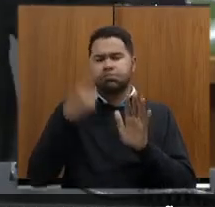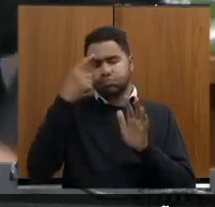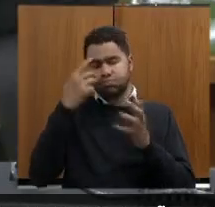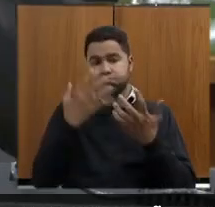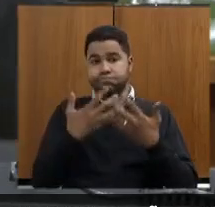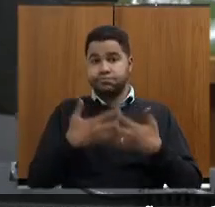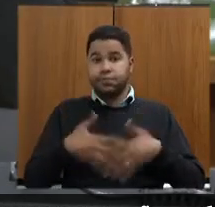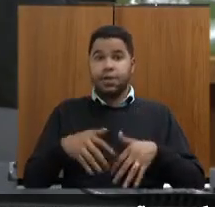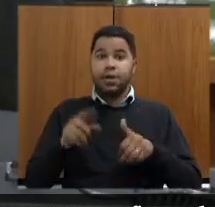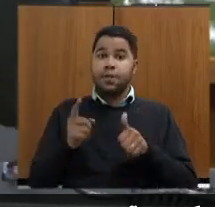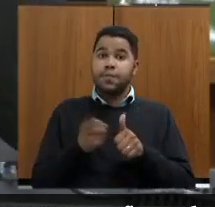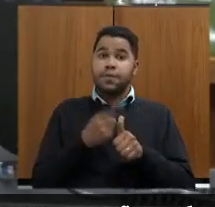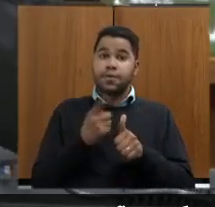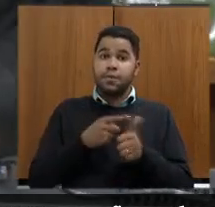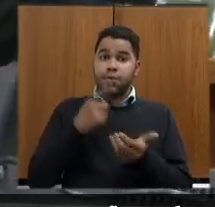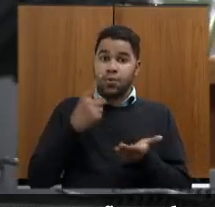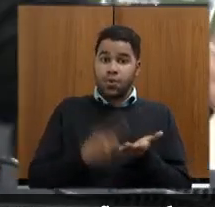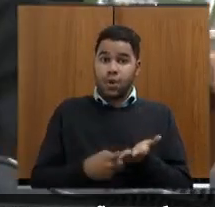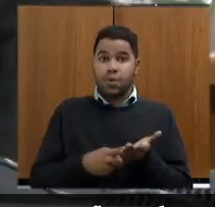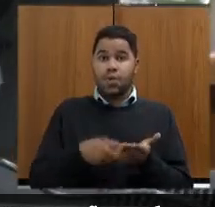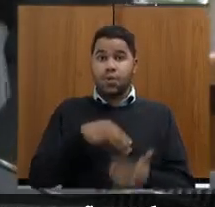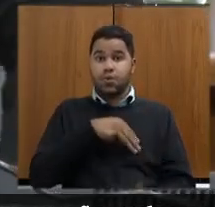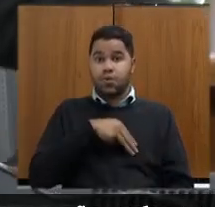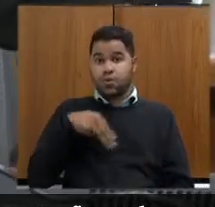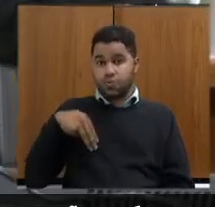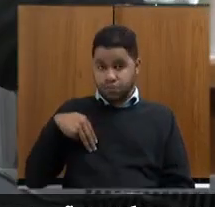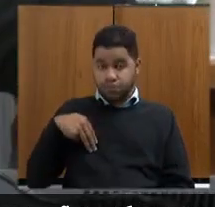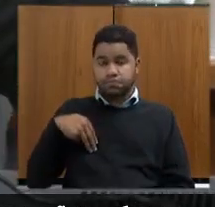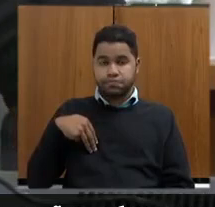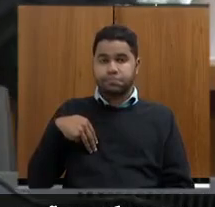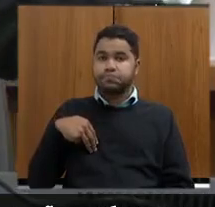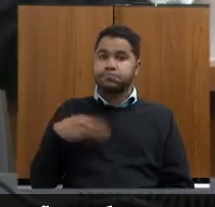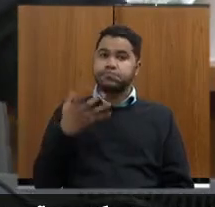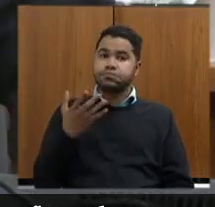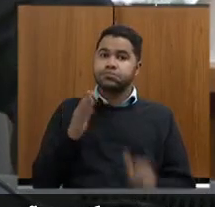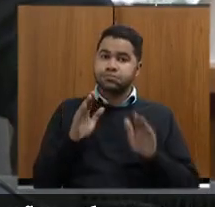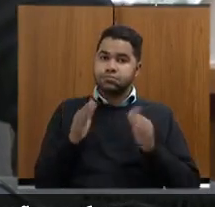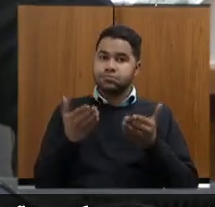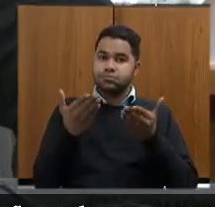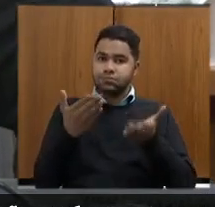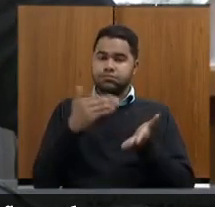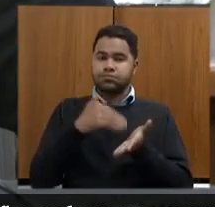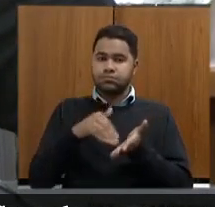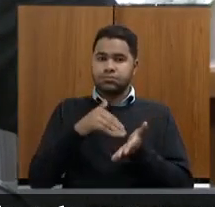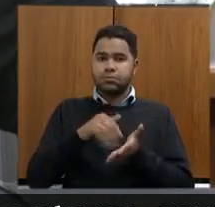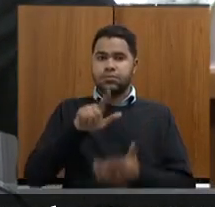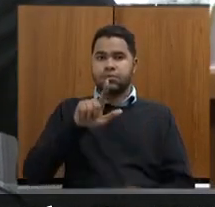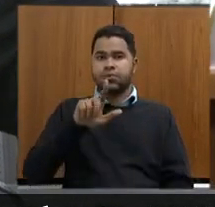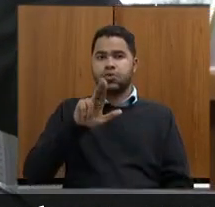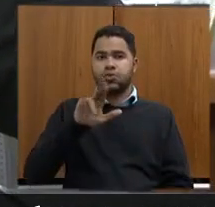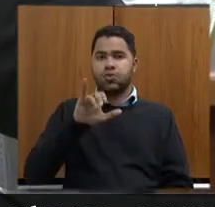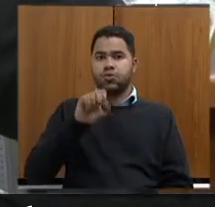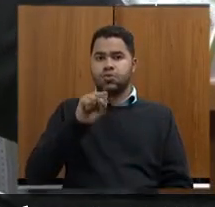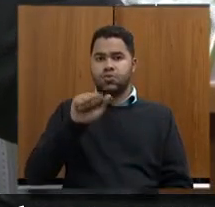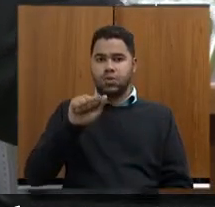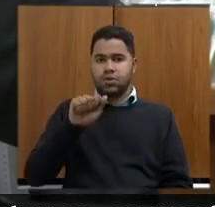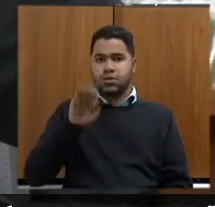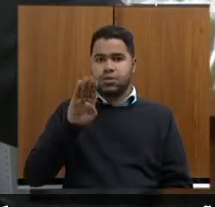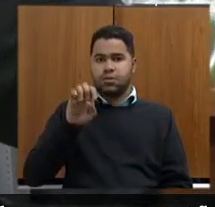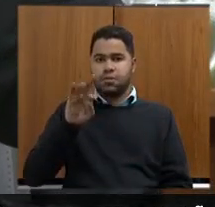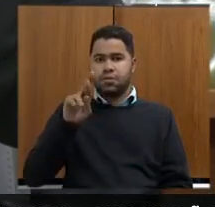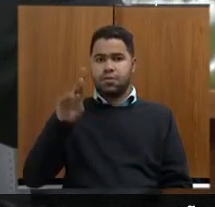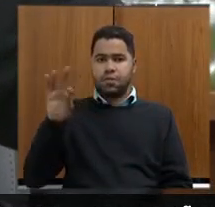primeiro sobre o acordo de Mariana queria Dirigir para secretária Luiza Barreto E